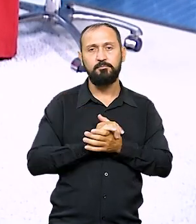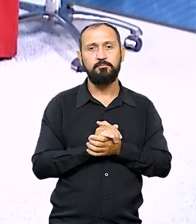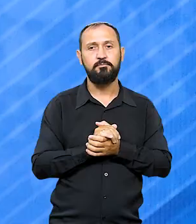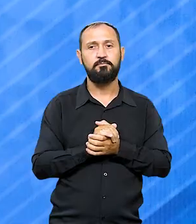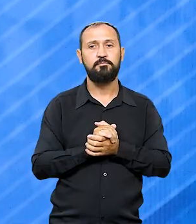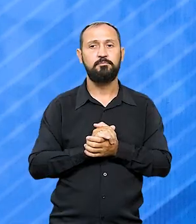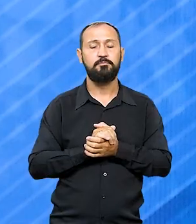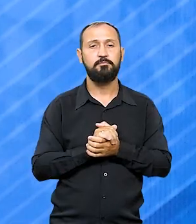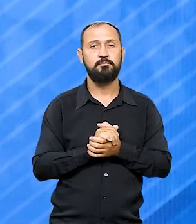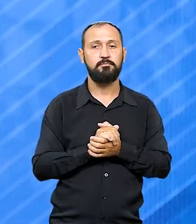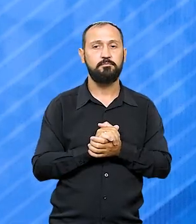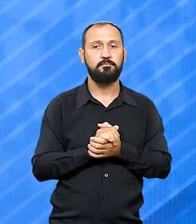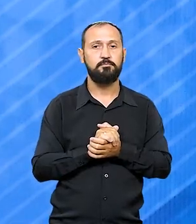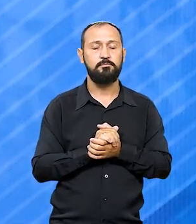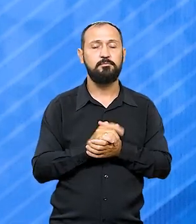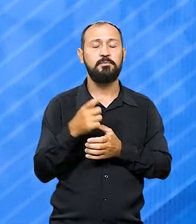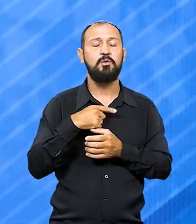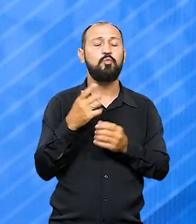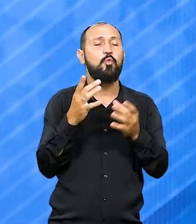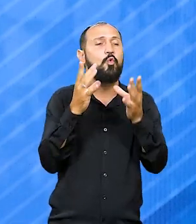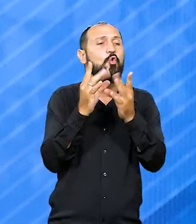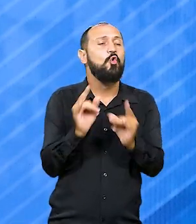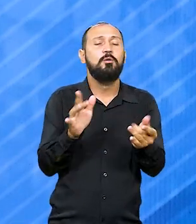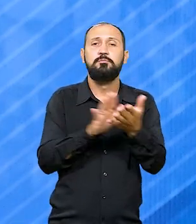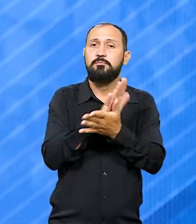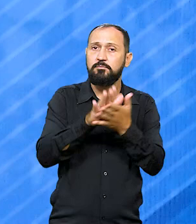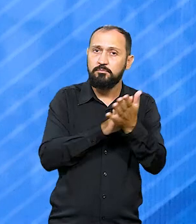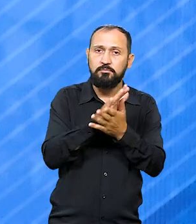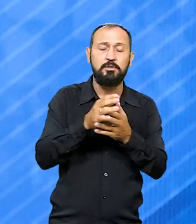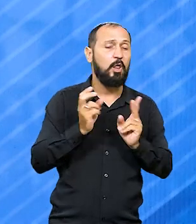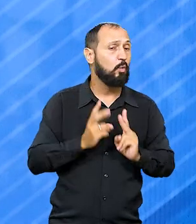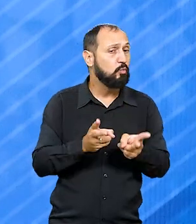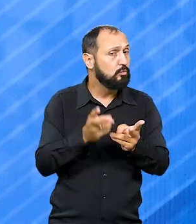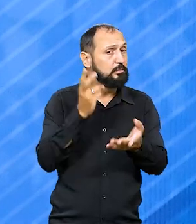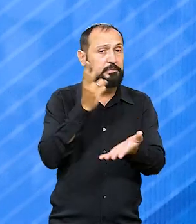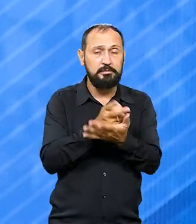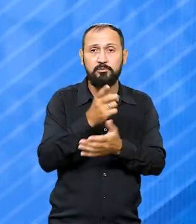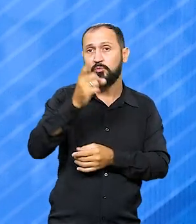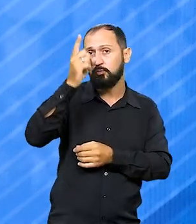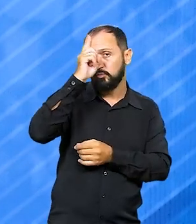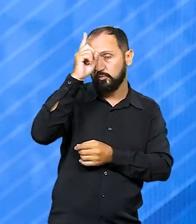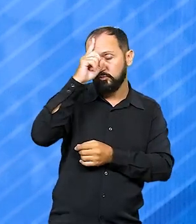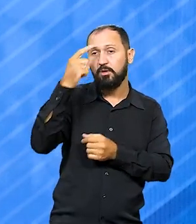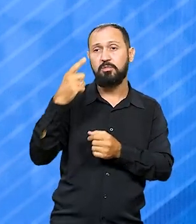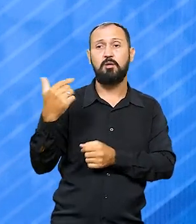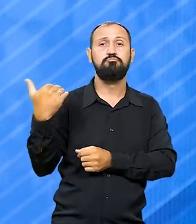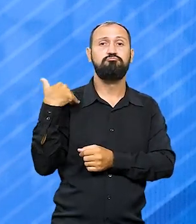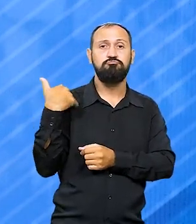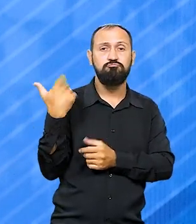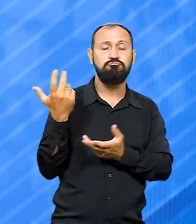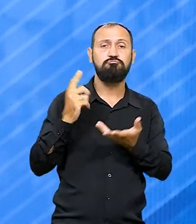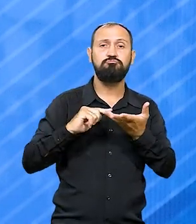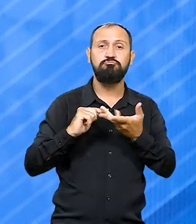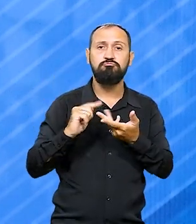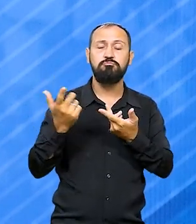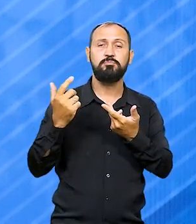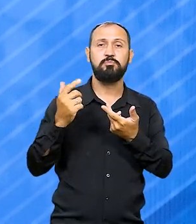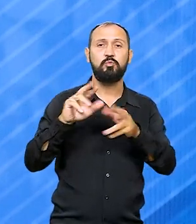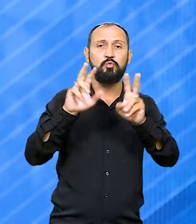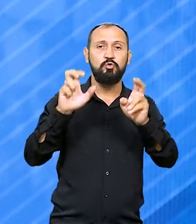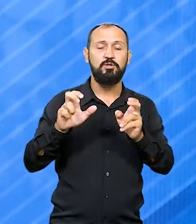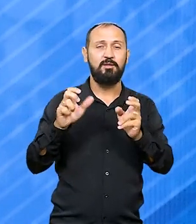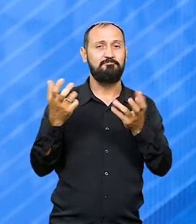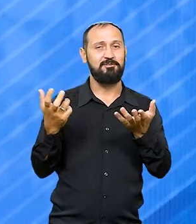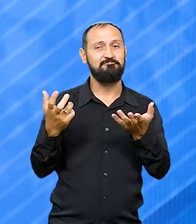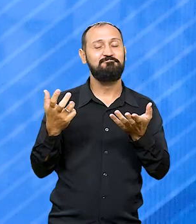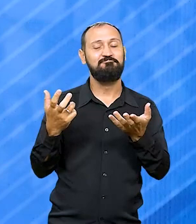advocacia criminal, ela não se esvai no tempo, pelo contrário, todos os dias tem demandas da área criminal, da